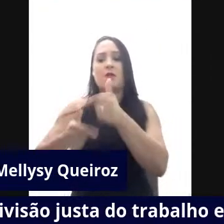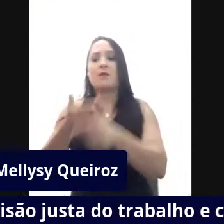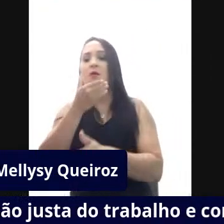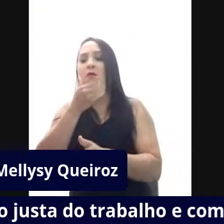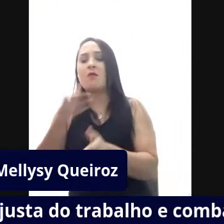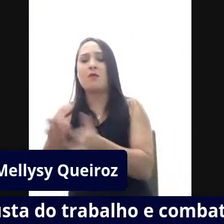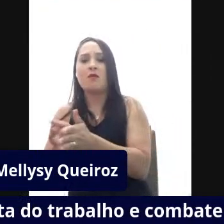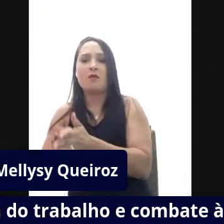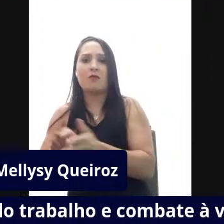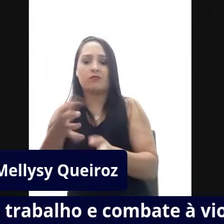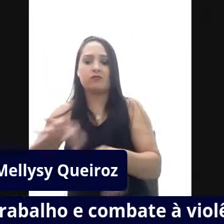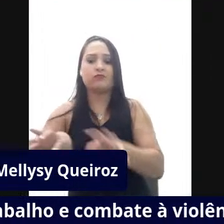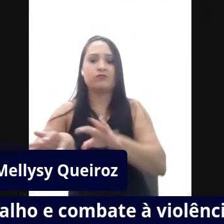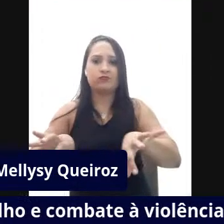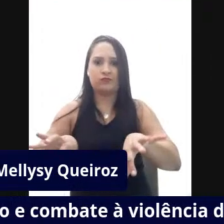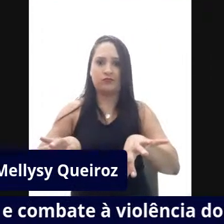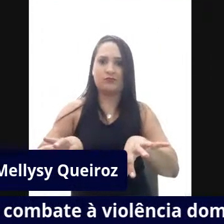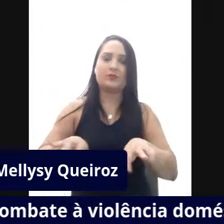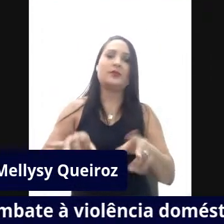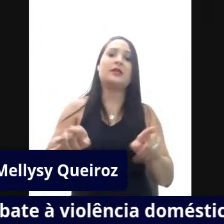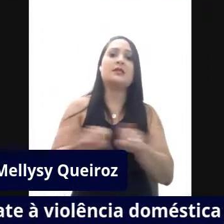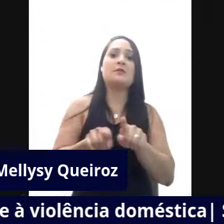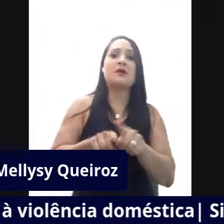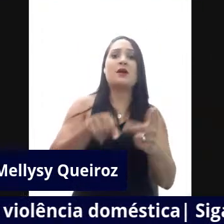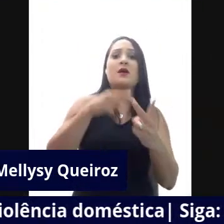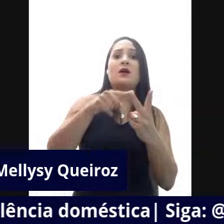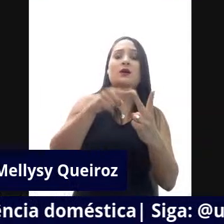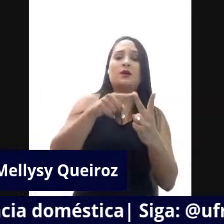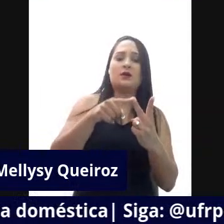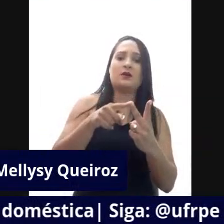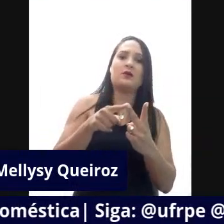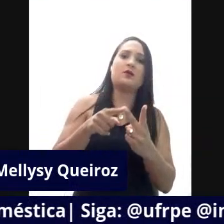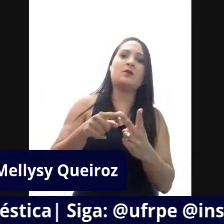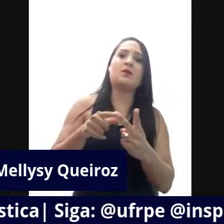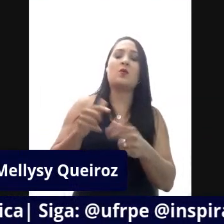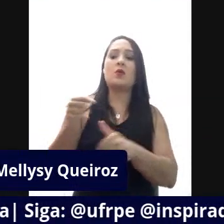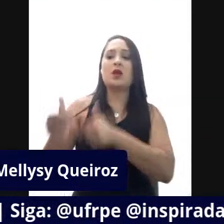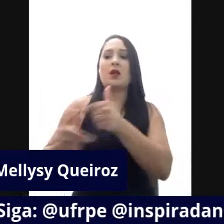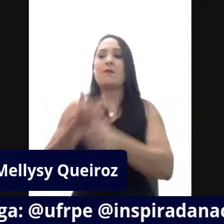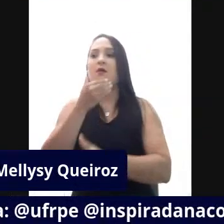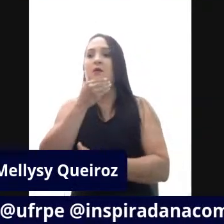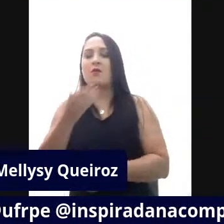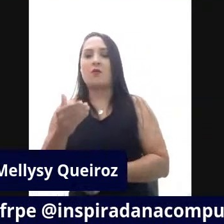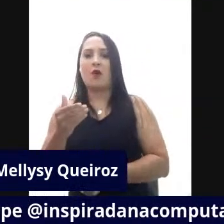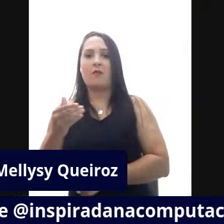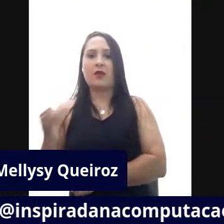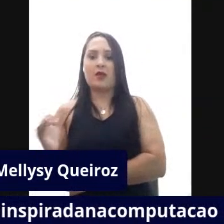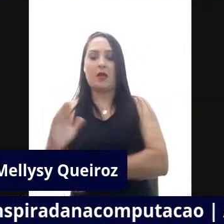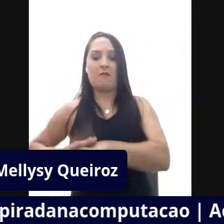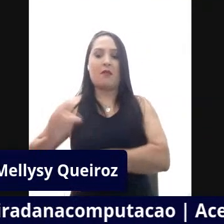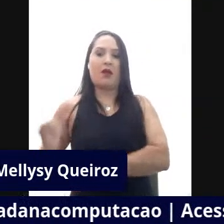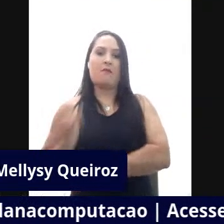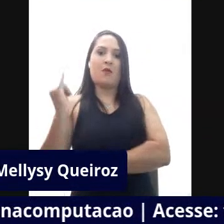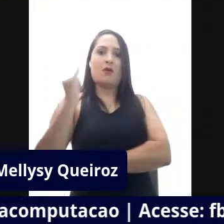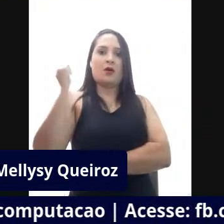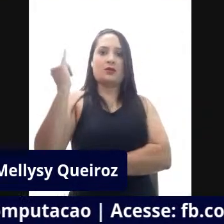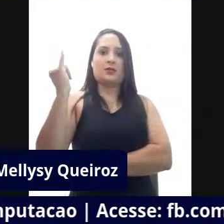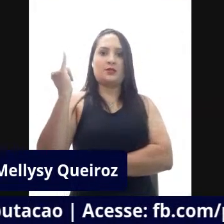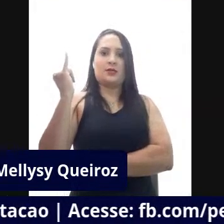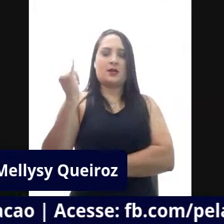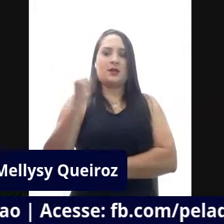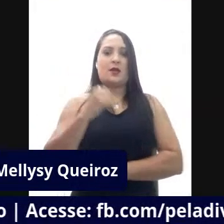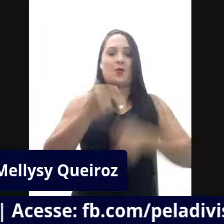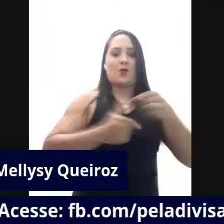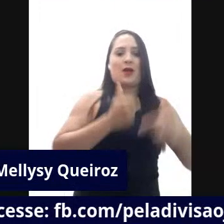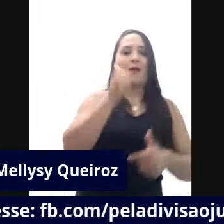princípio hierárquico, né? Aqui, o trabalho do homem vale mais do que o trabalho da mulher, ele tem mais valor do que o trabalho